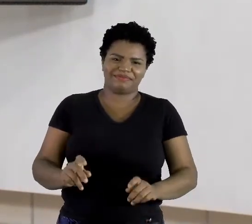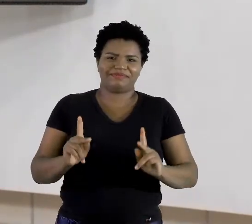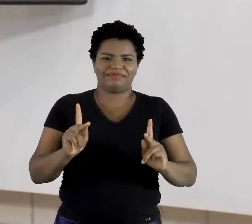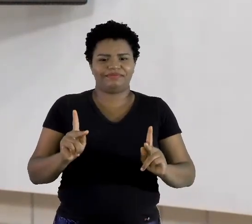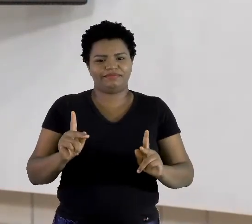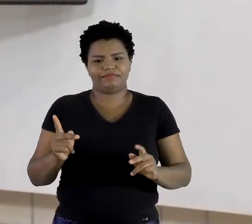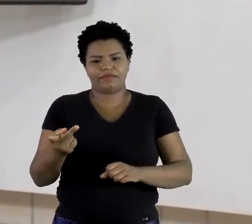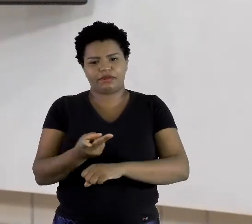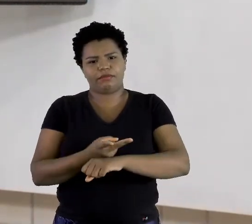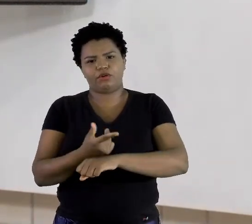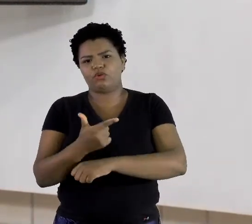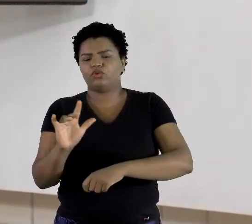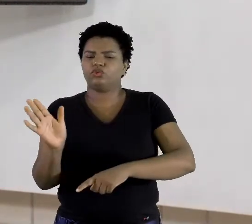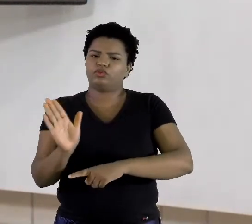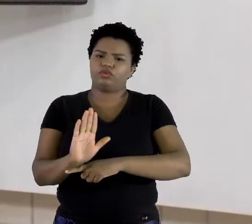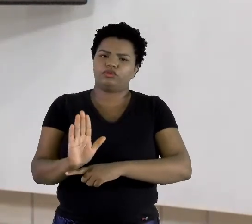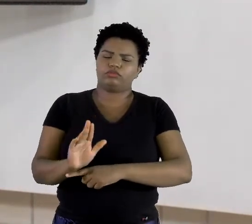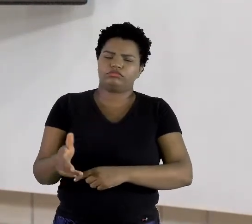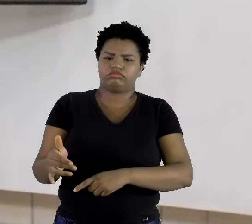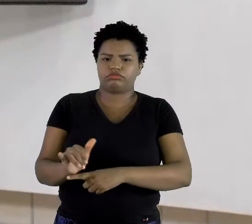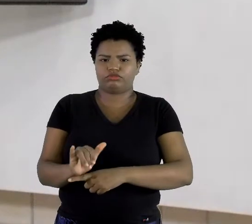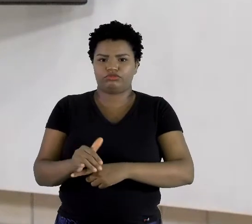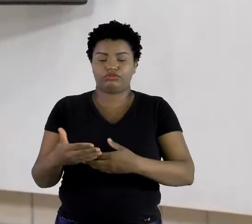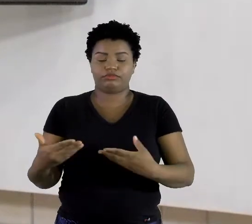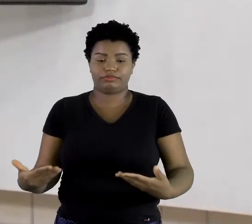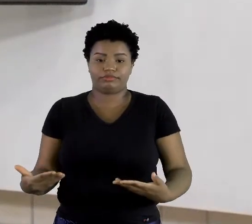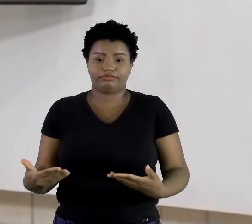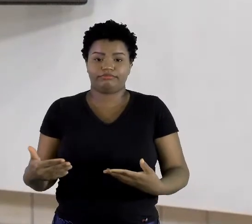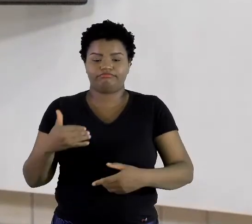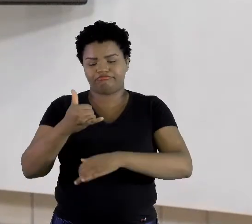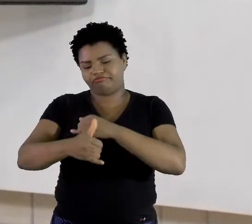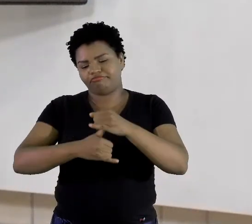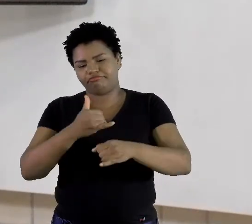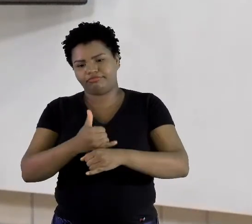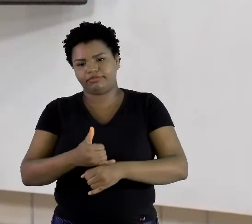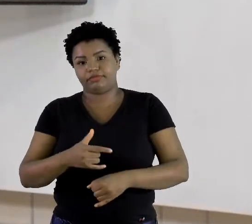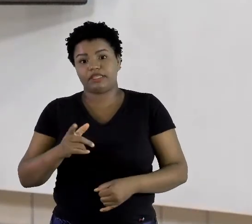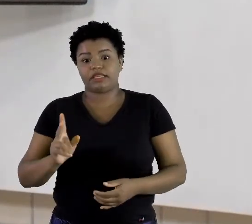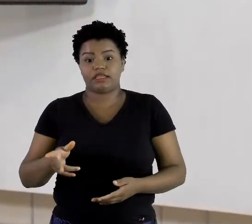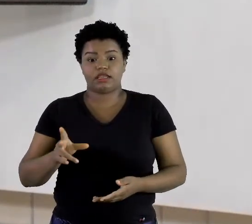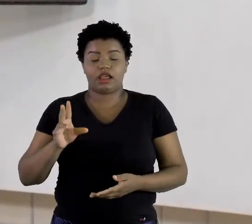Procure outros vídeos na internet e estejam com a caneta da